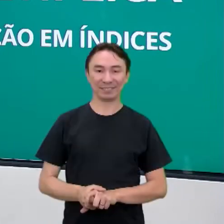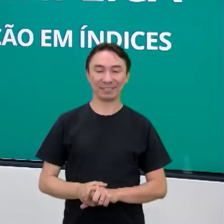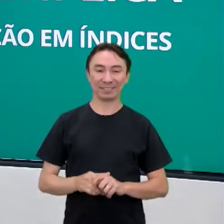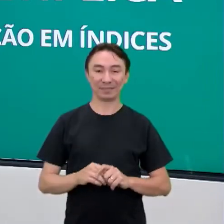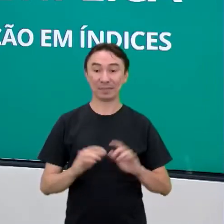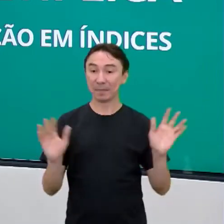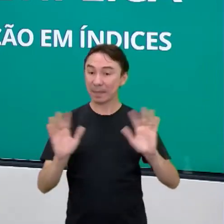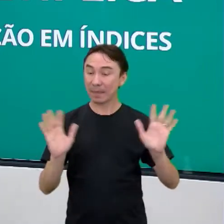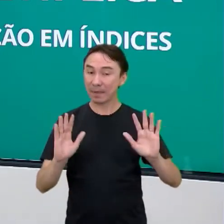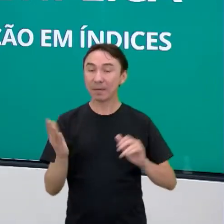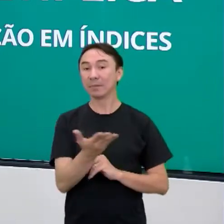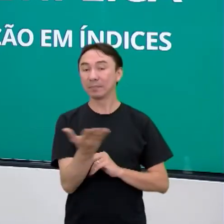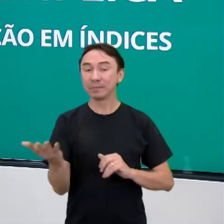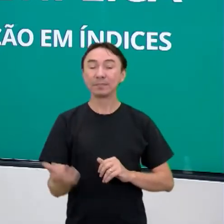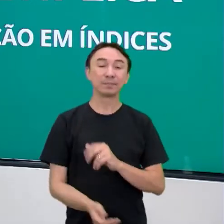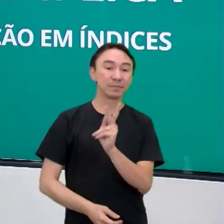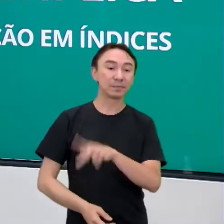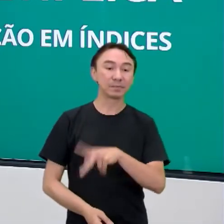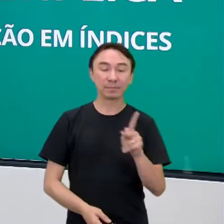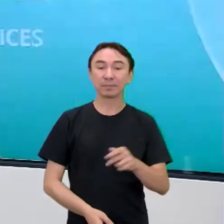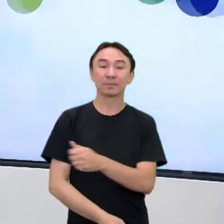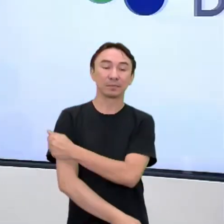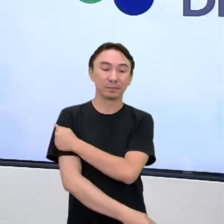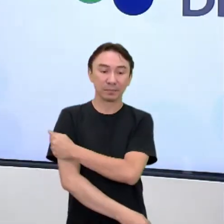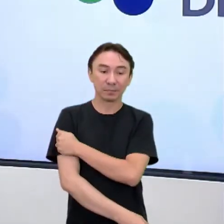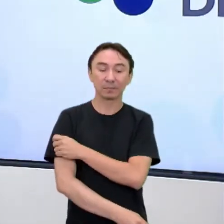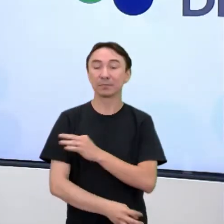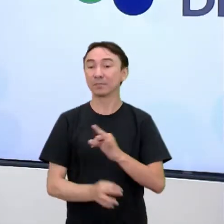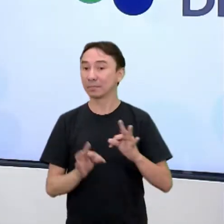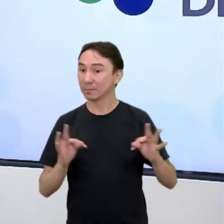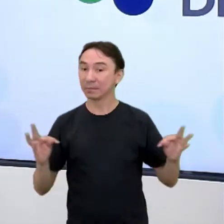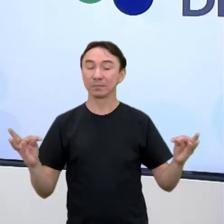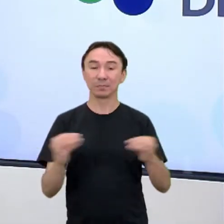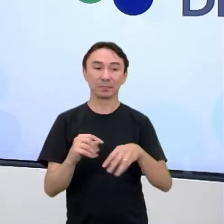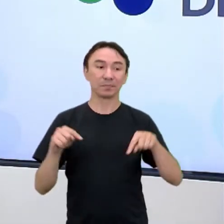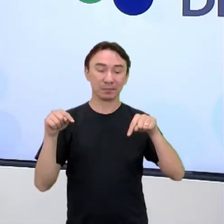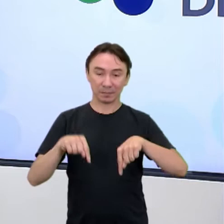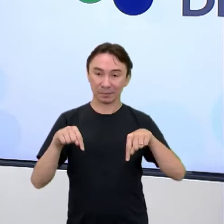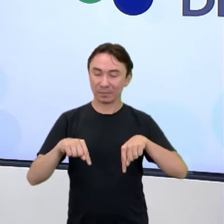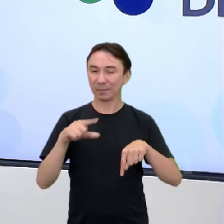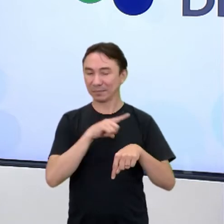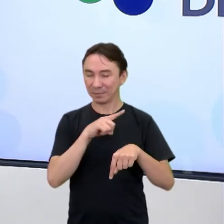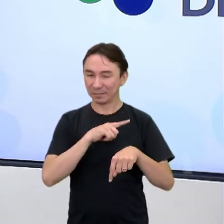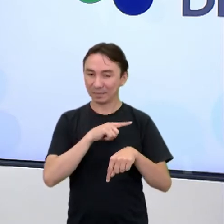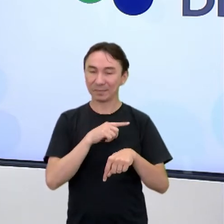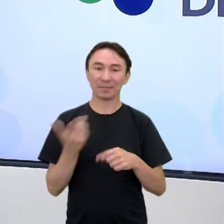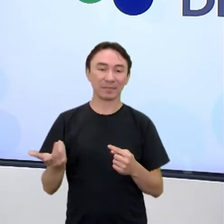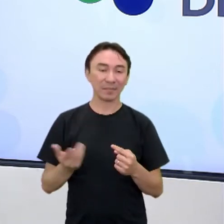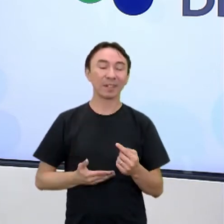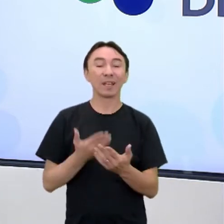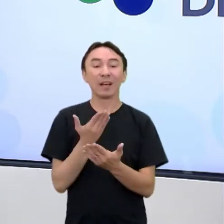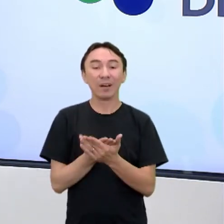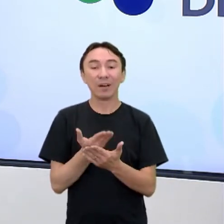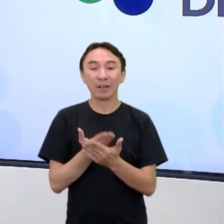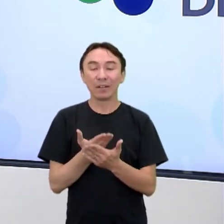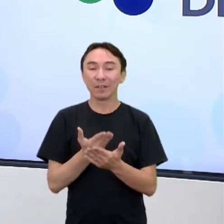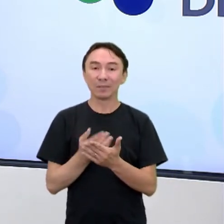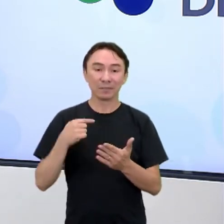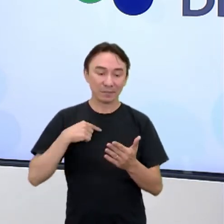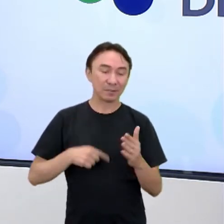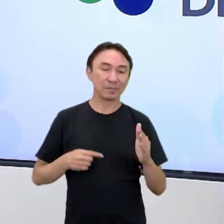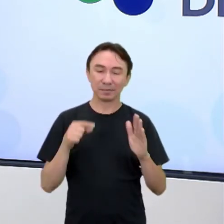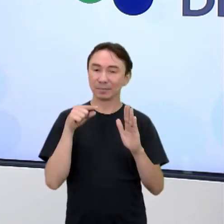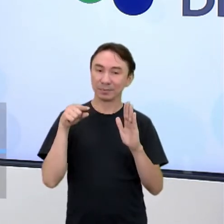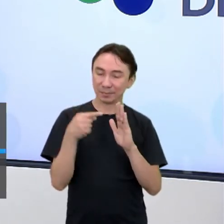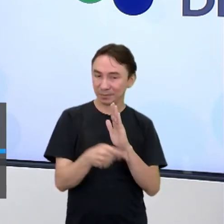Olá, professores! Olá, estudantes e todos que nos acompanham para mais uma aula do nosso aprofundamento curricular, o hashtag Quem Divide Multiplica,